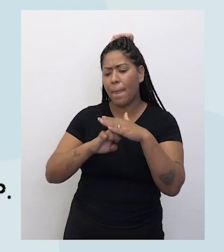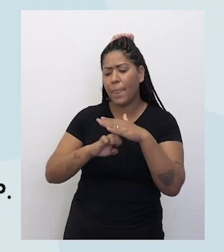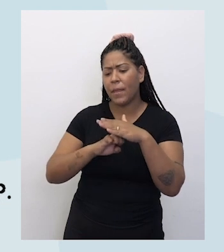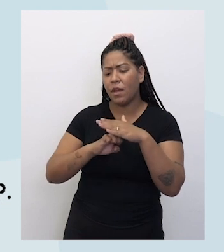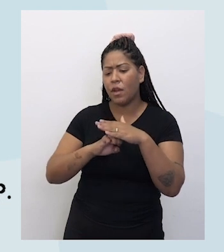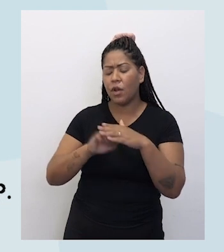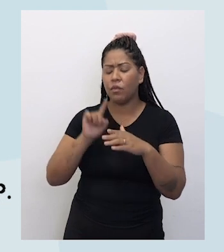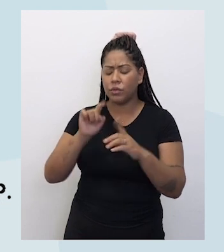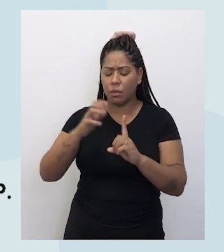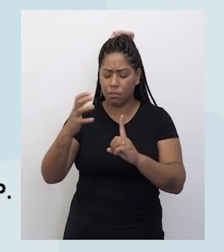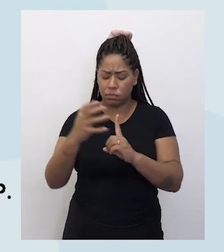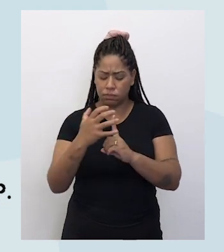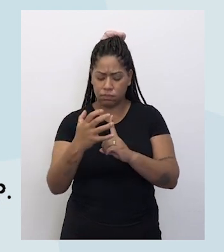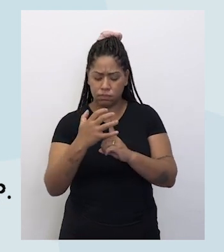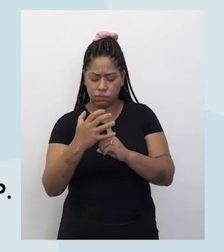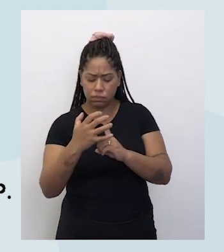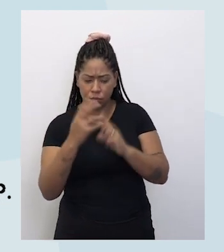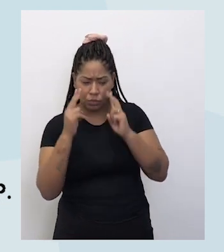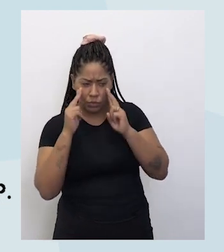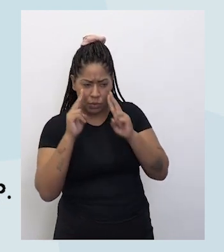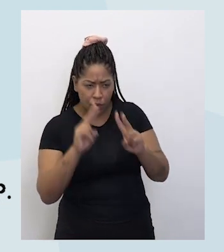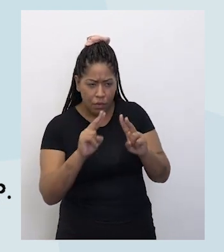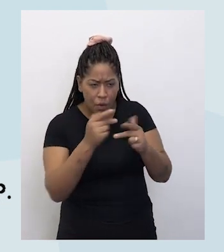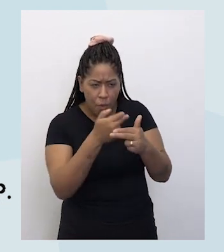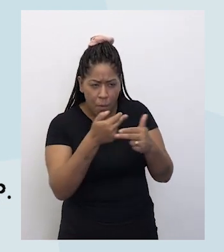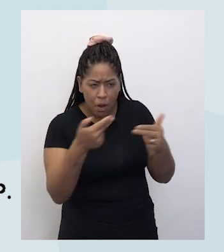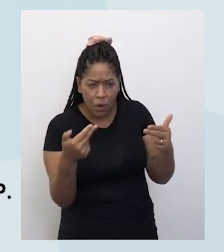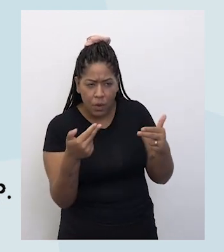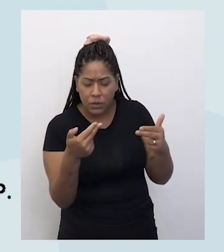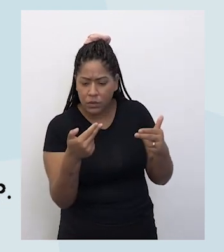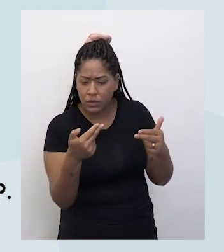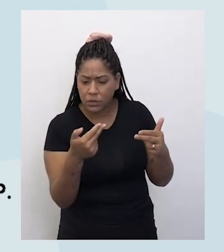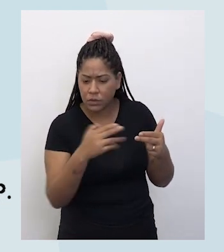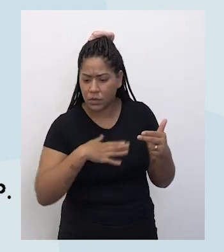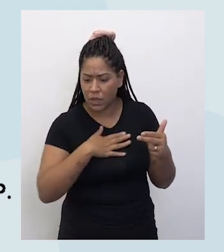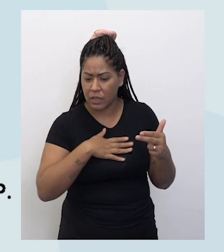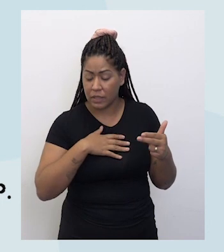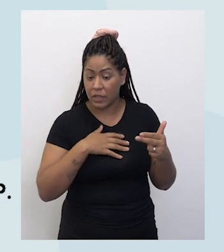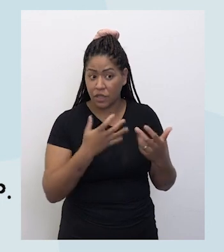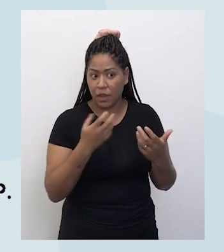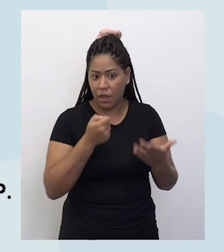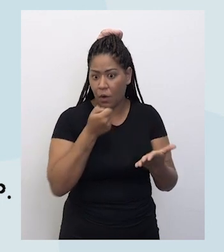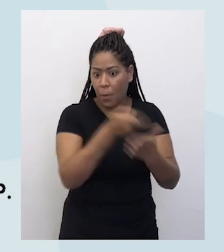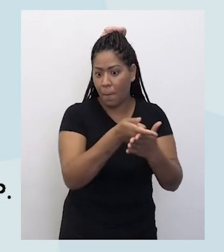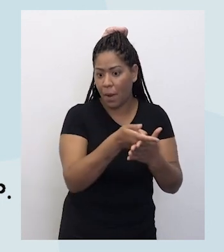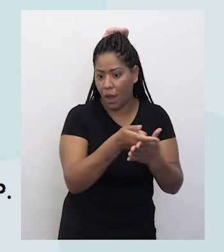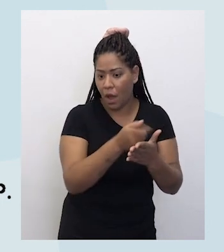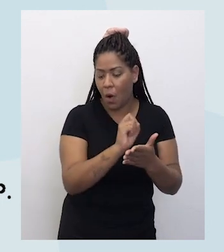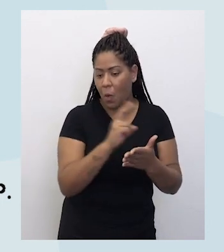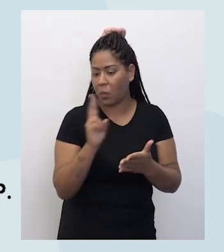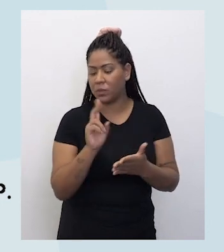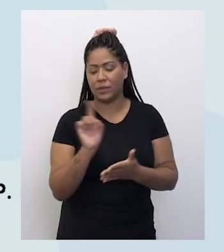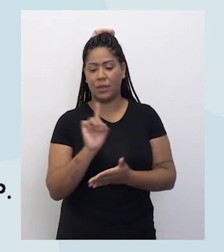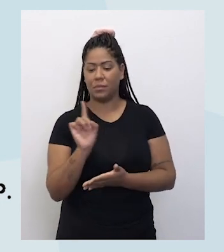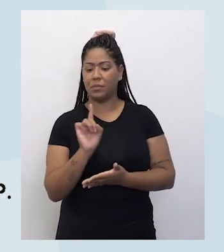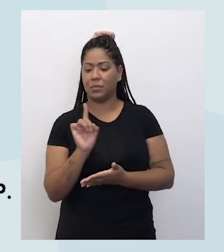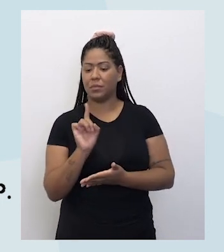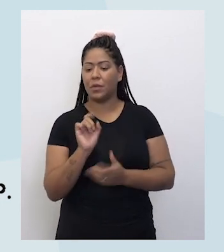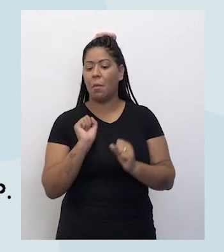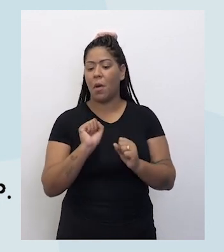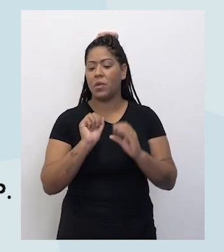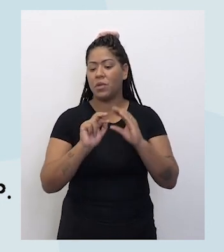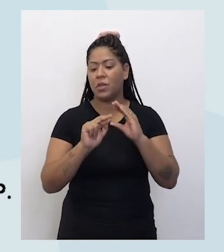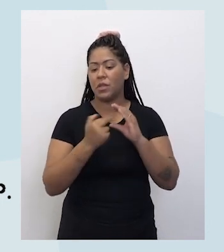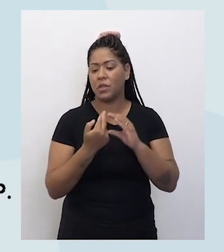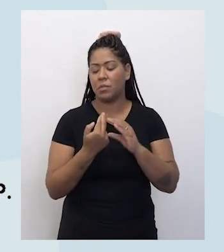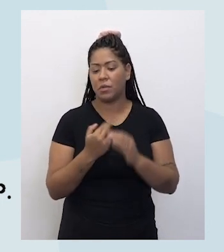influenciado a adquirir um produto pela publicidade imposta pela mídia? Justifique. Eu coloquei imposta, mas aí nós vamos também discutir essa